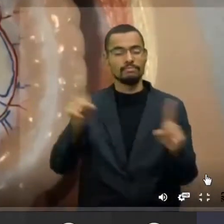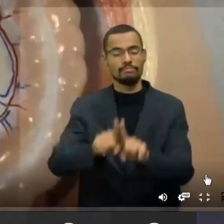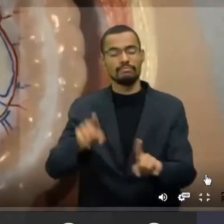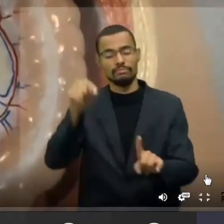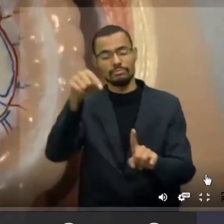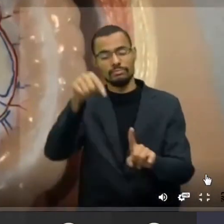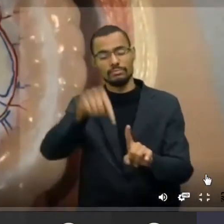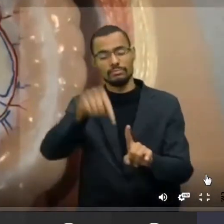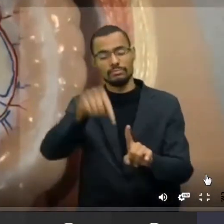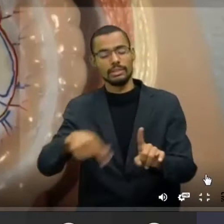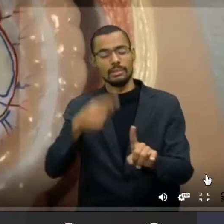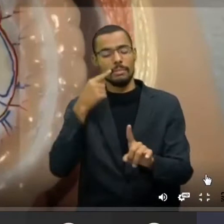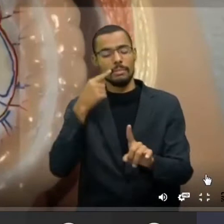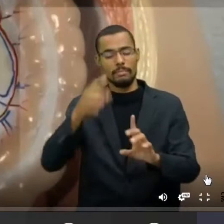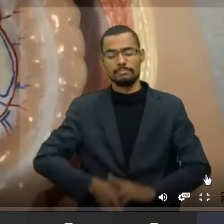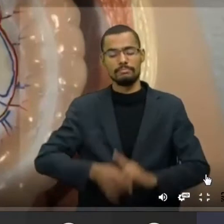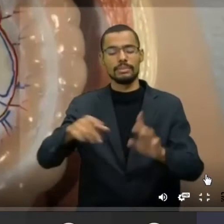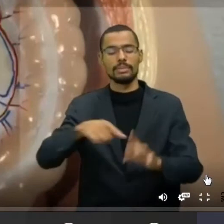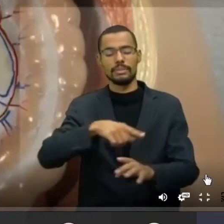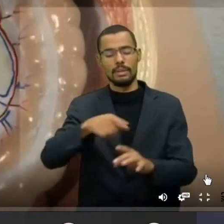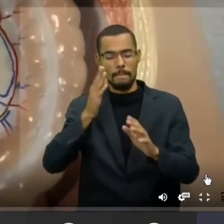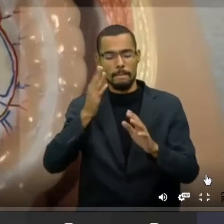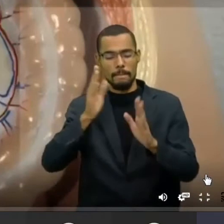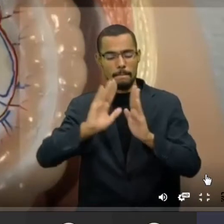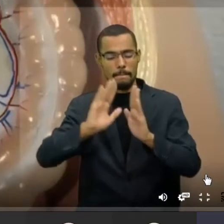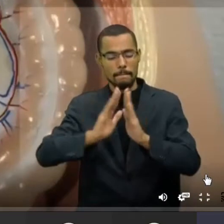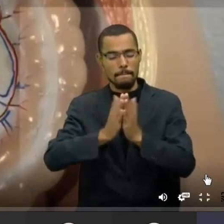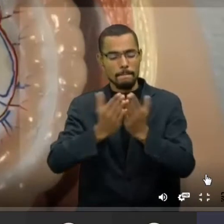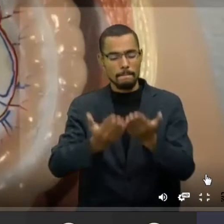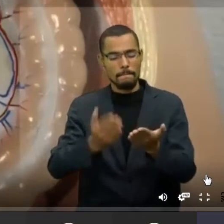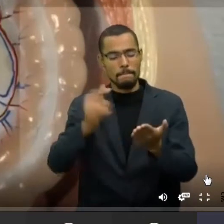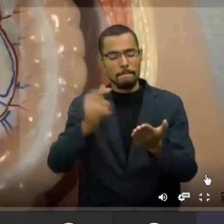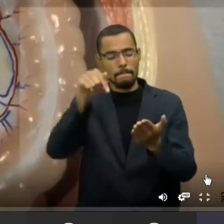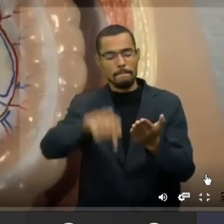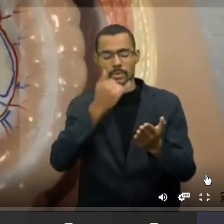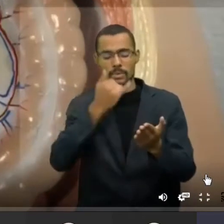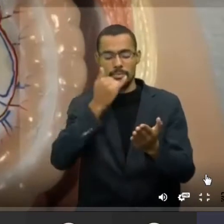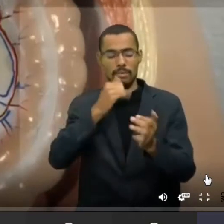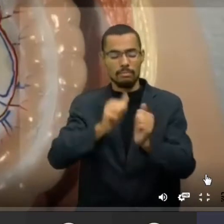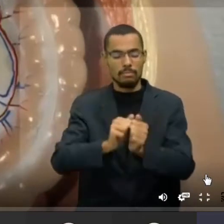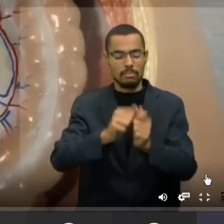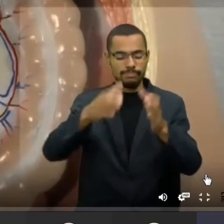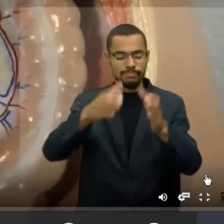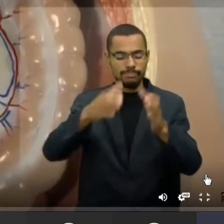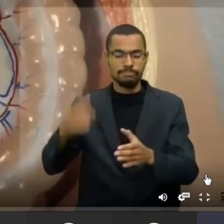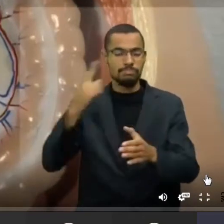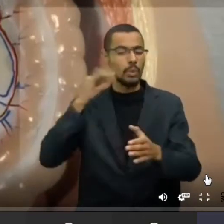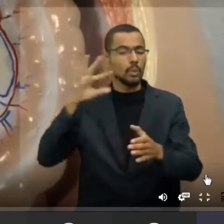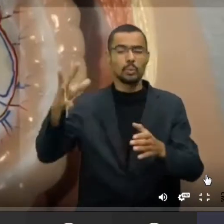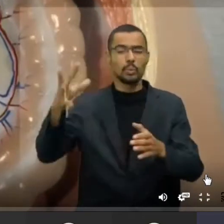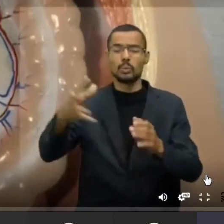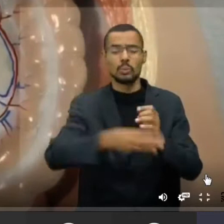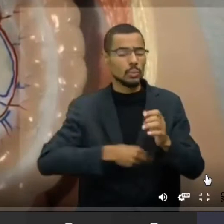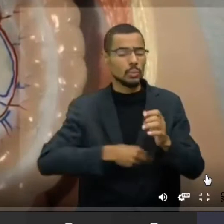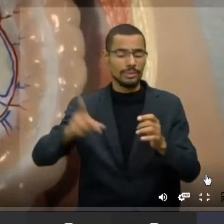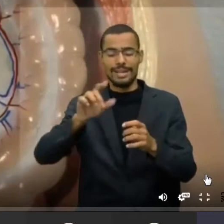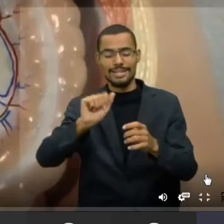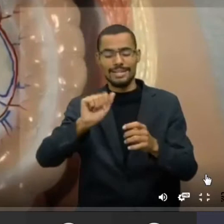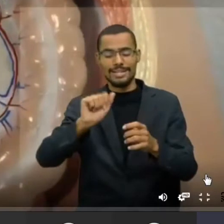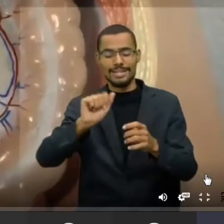contraem, permitindo, então, que o bolo fecal passe por todos os cólons, os ascendentes,